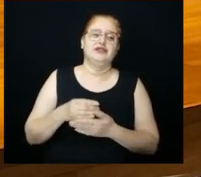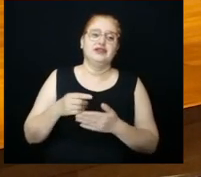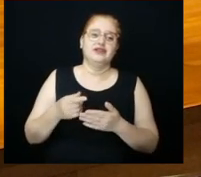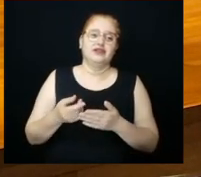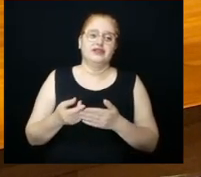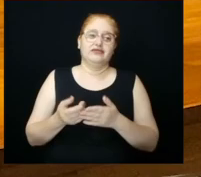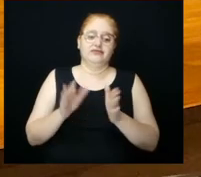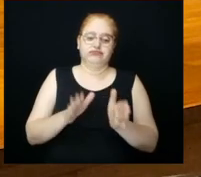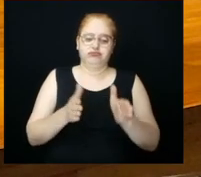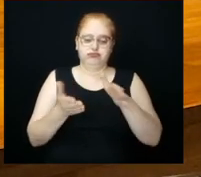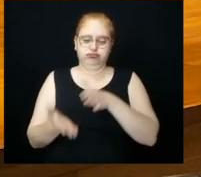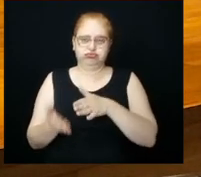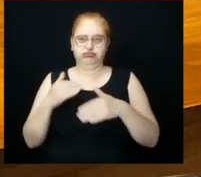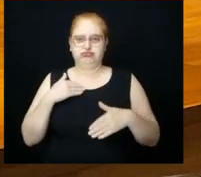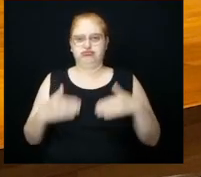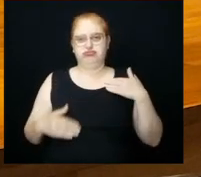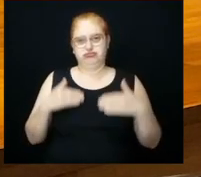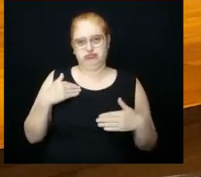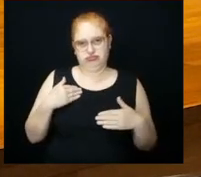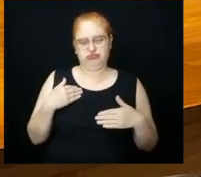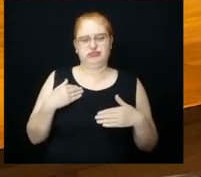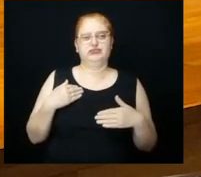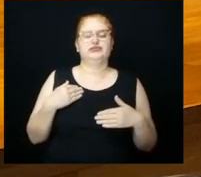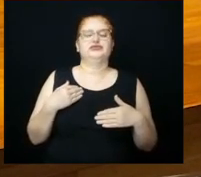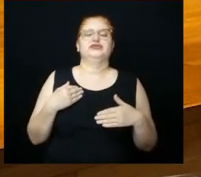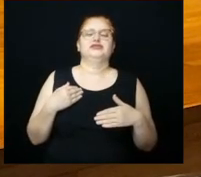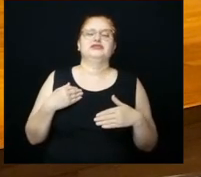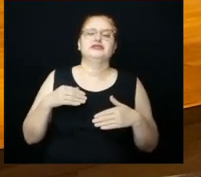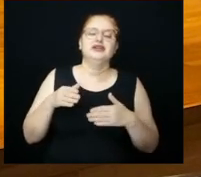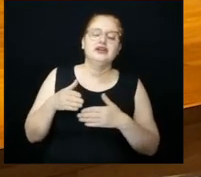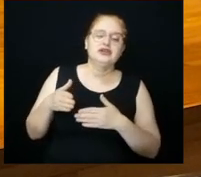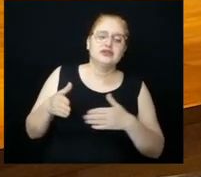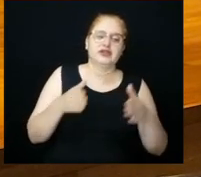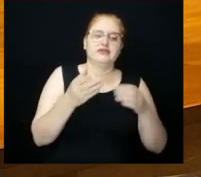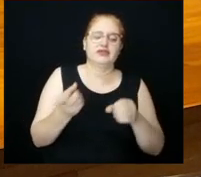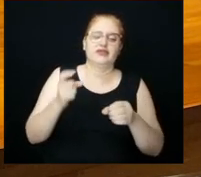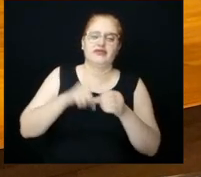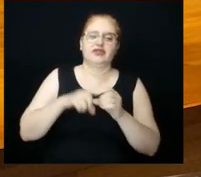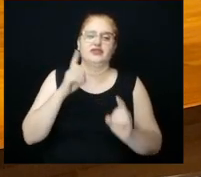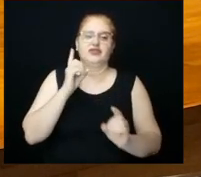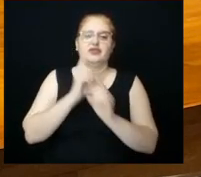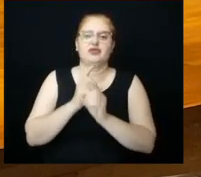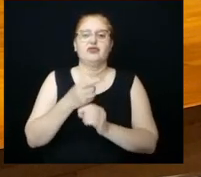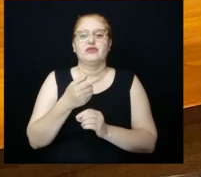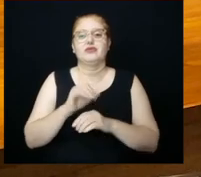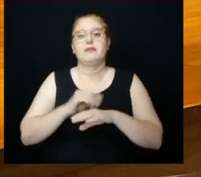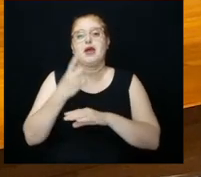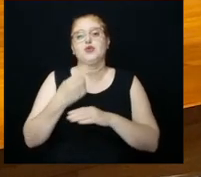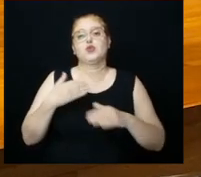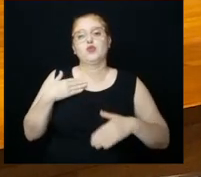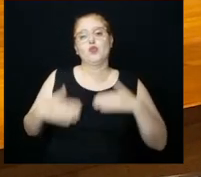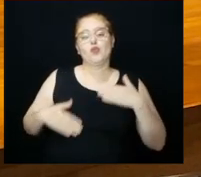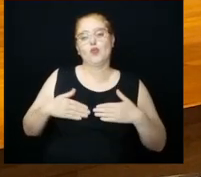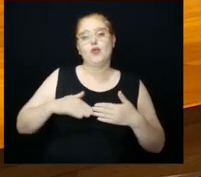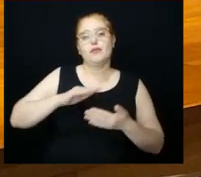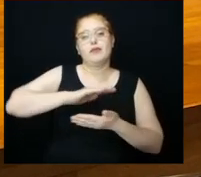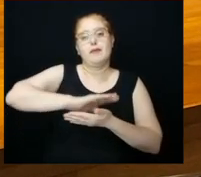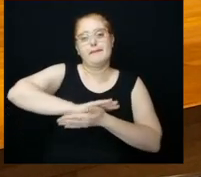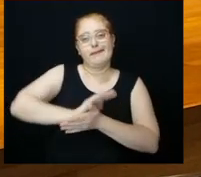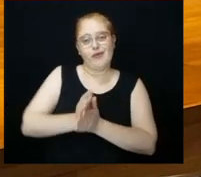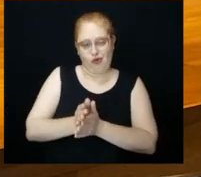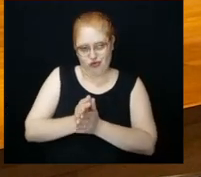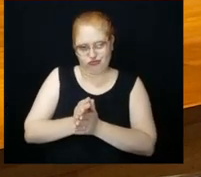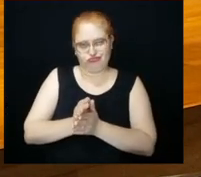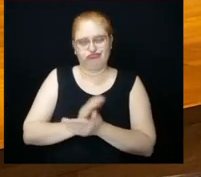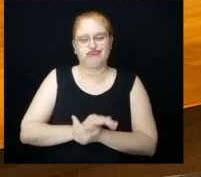longe, abrem uma única campa para poupar esforços. No caminho do regresso, encontram mais um corpo. Jazia junto à berma, virado